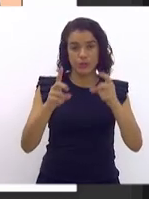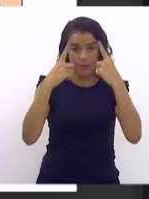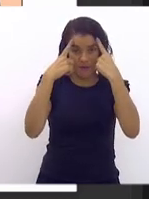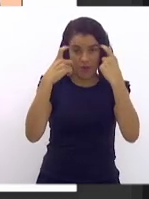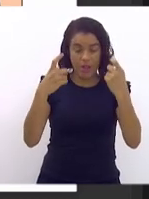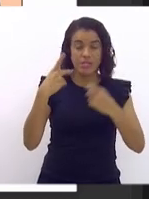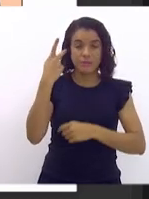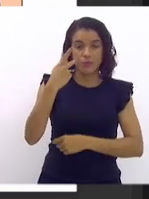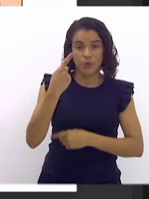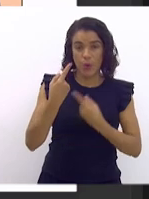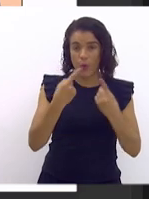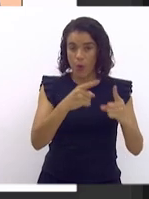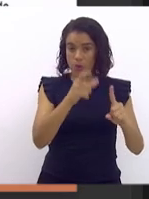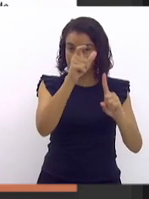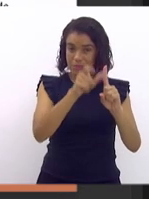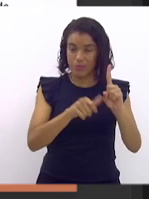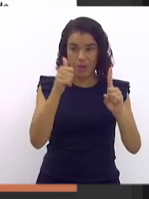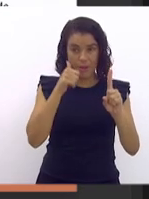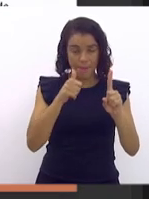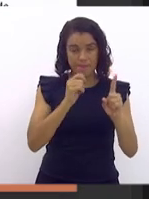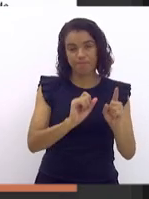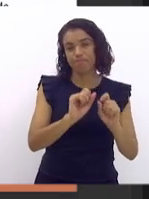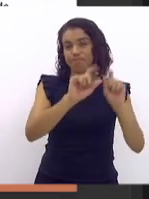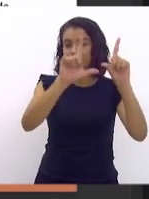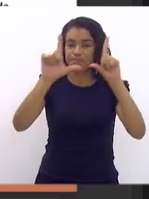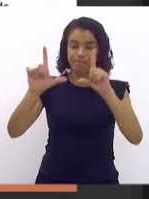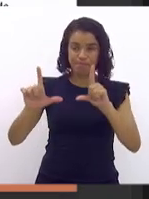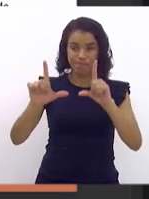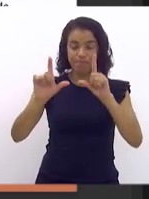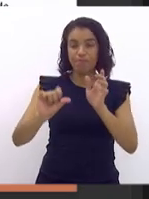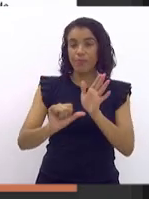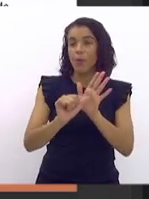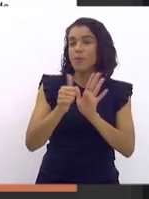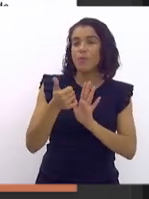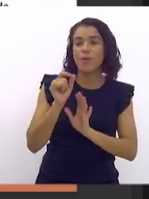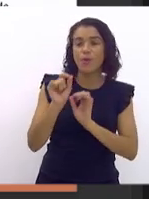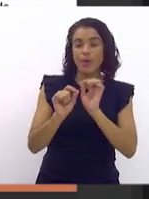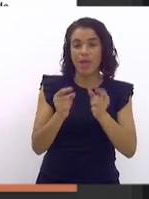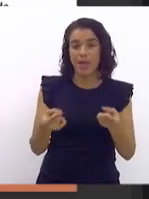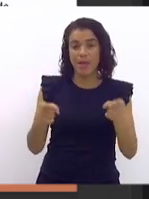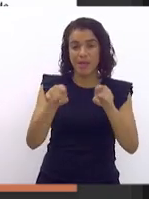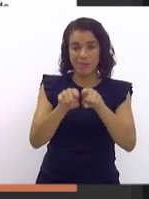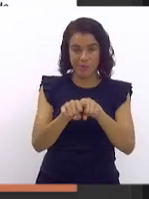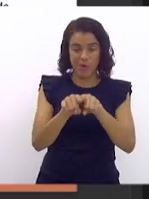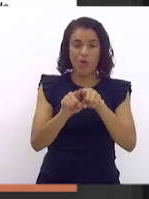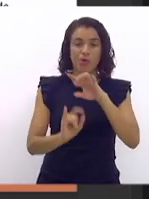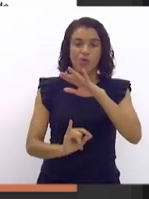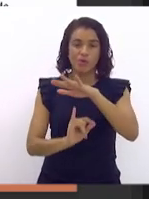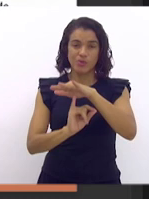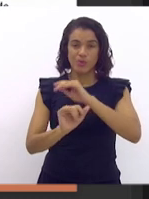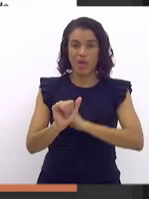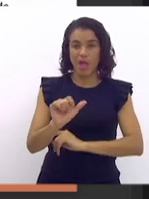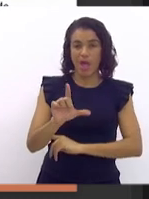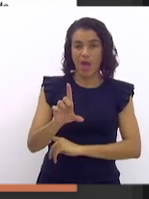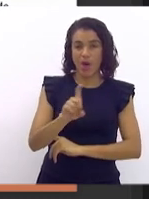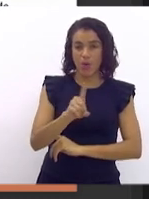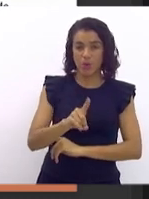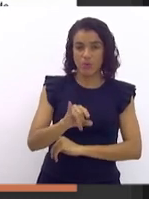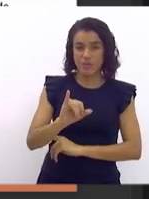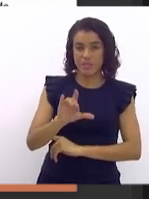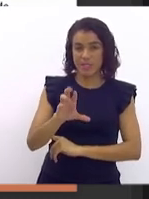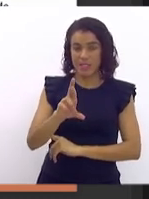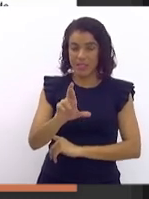política contra a mulher. Então, passando aqui, o primeiro, então, essa parceria com o Instituto Alziras, né, que foi o projeto